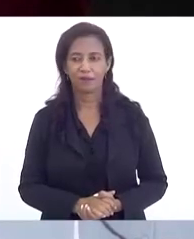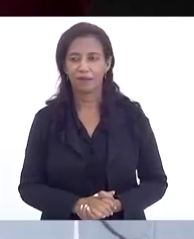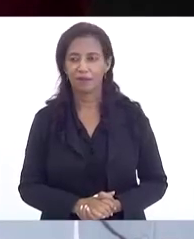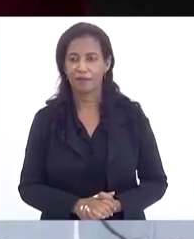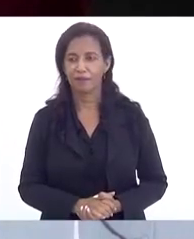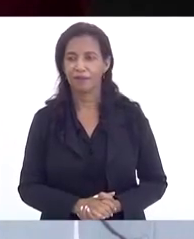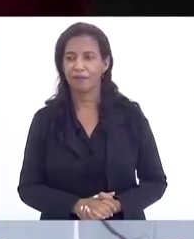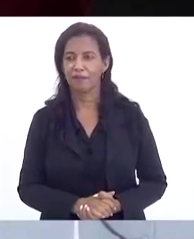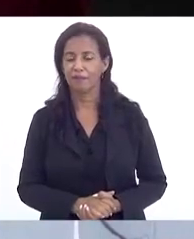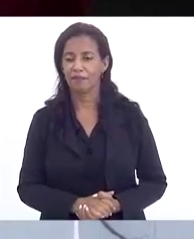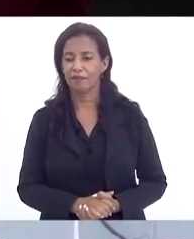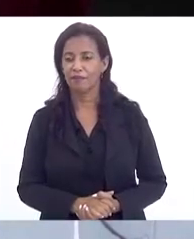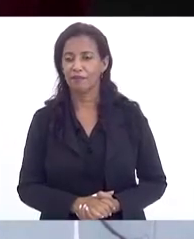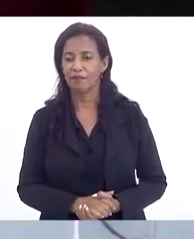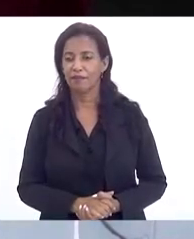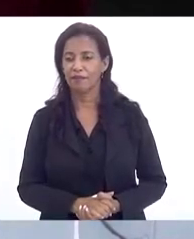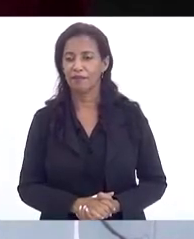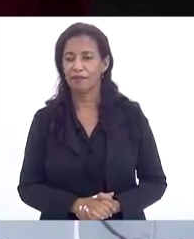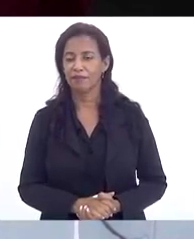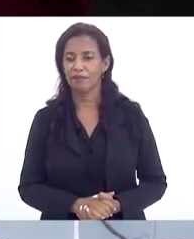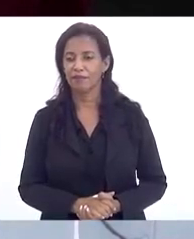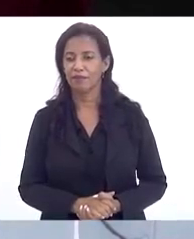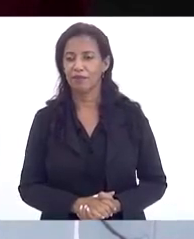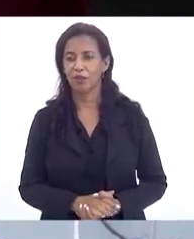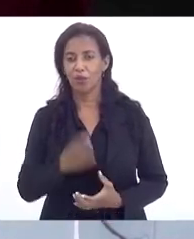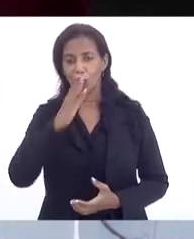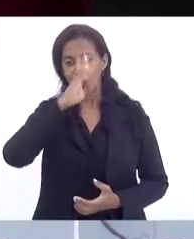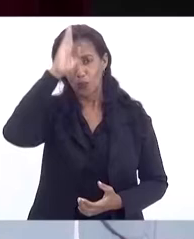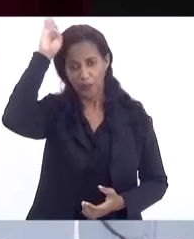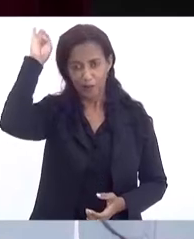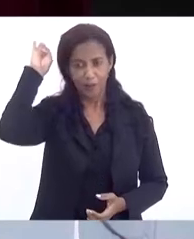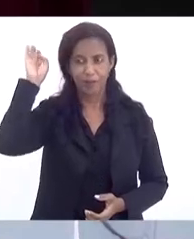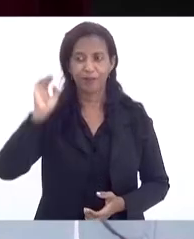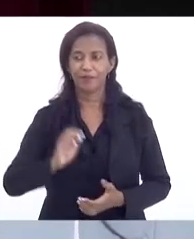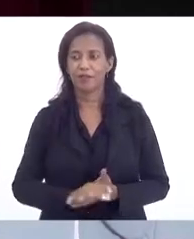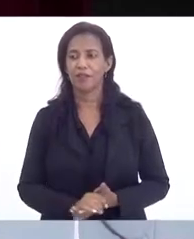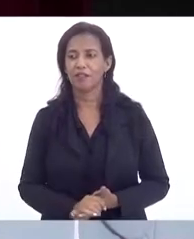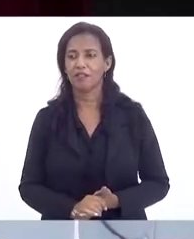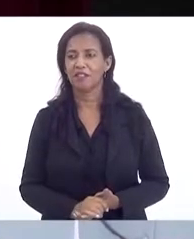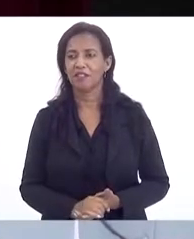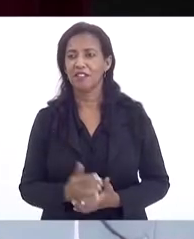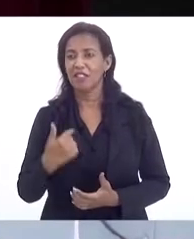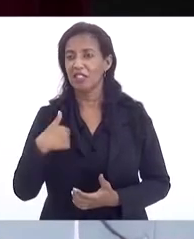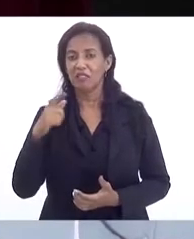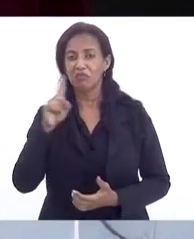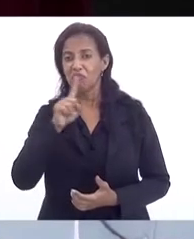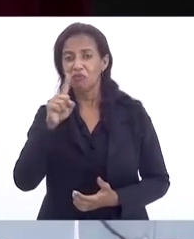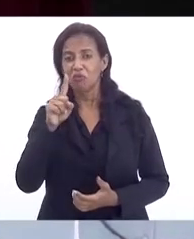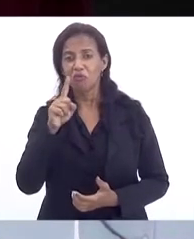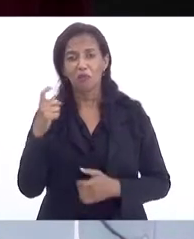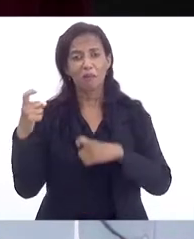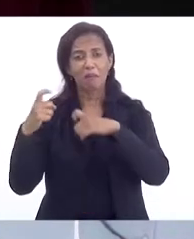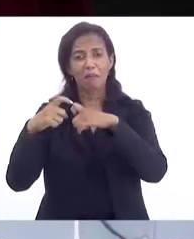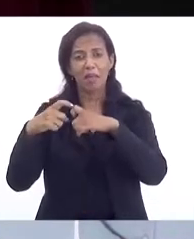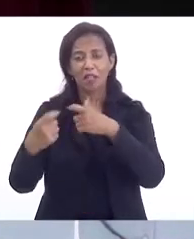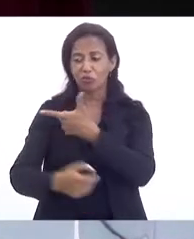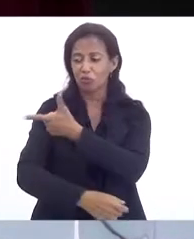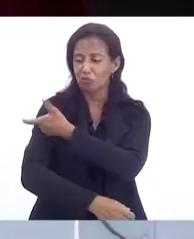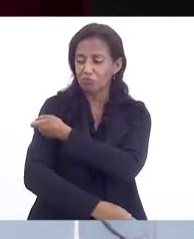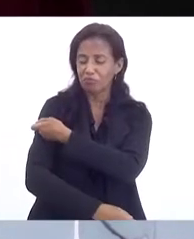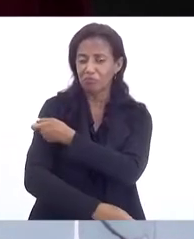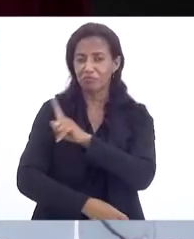de reforço. No Corpo Bombeiro. E não foi médico que me aplicou. Eu